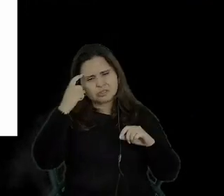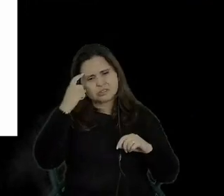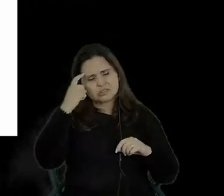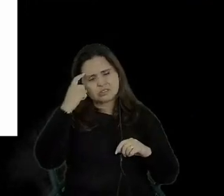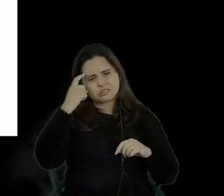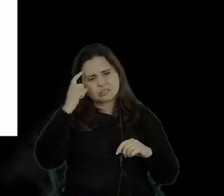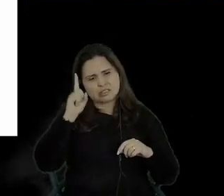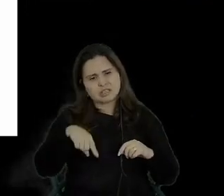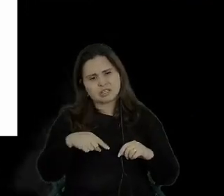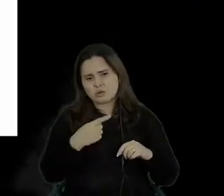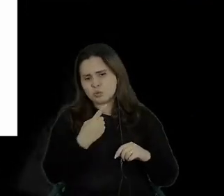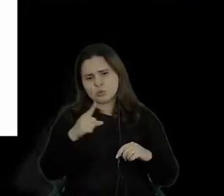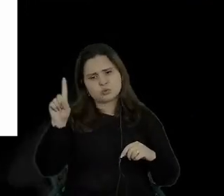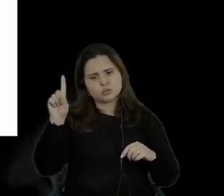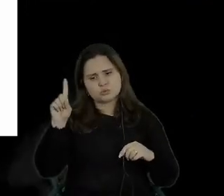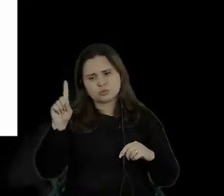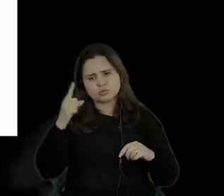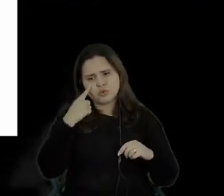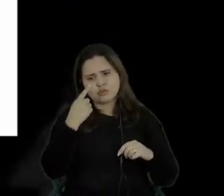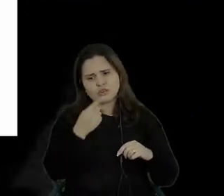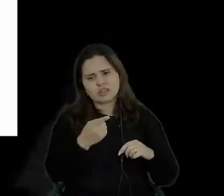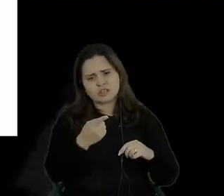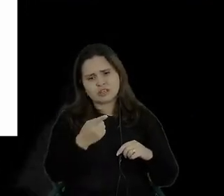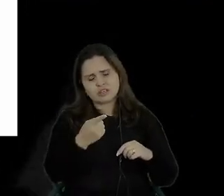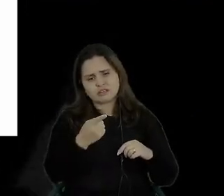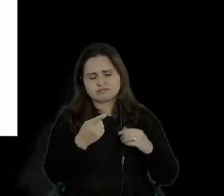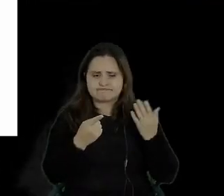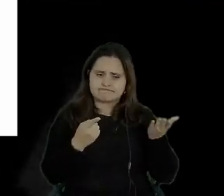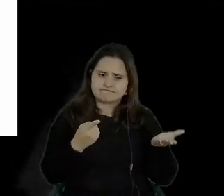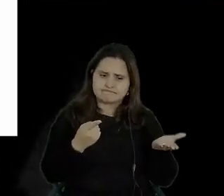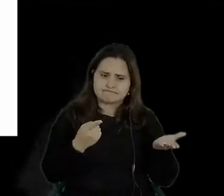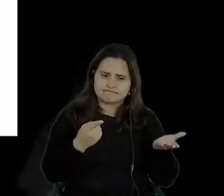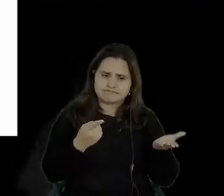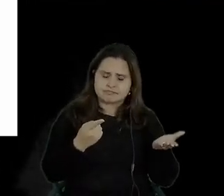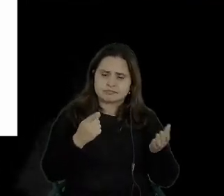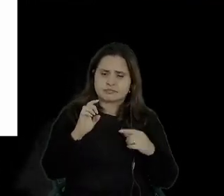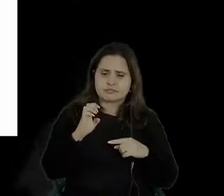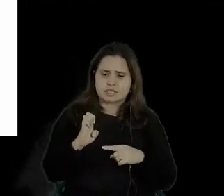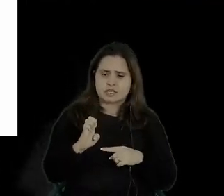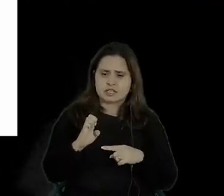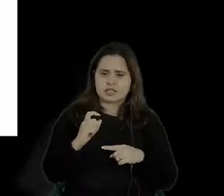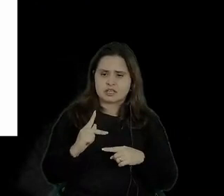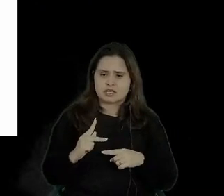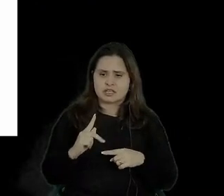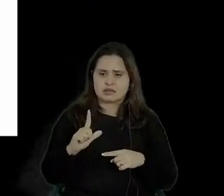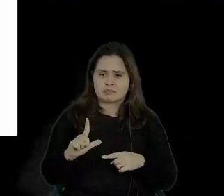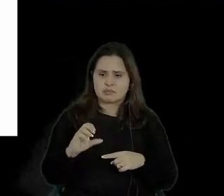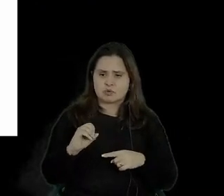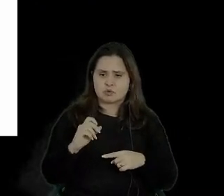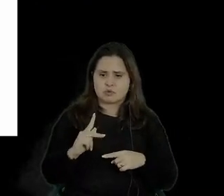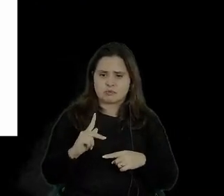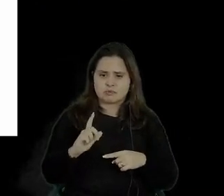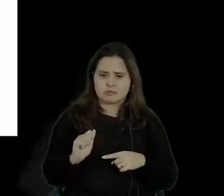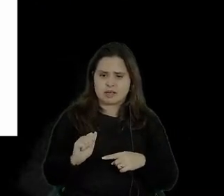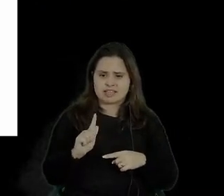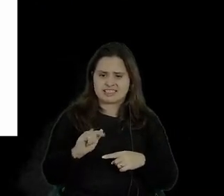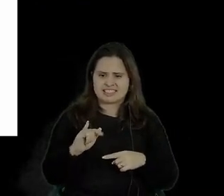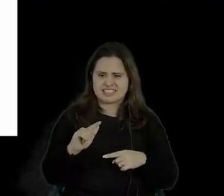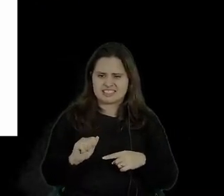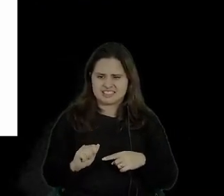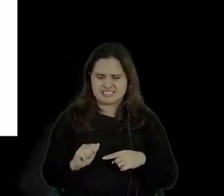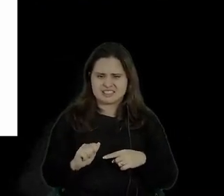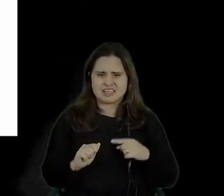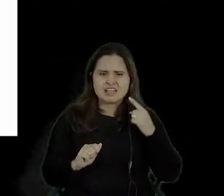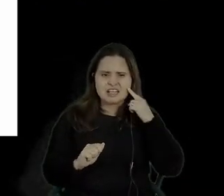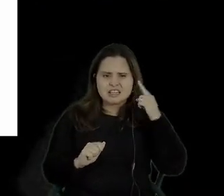última vez que eu vou ver meu filho? A hipoplasia, ela mata. Lembra aquele vizinho que teve um